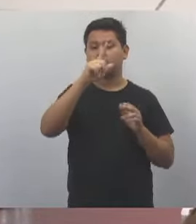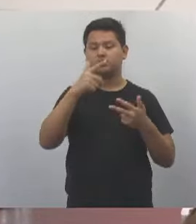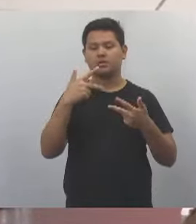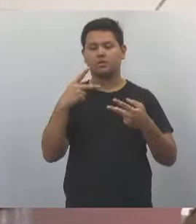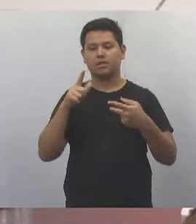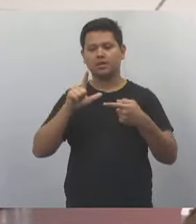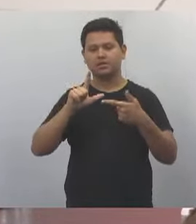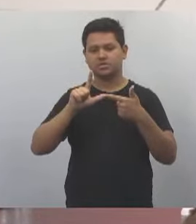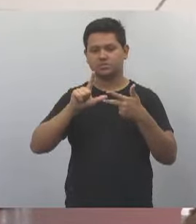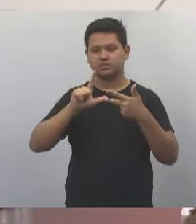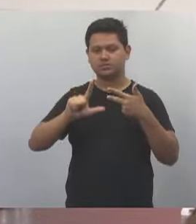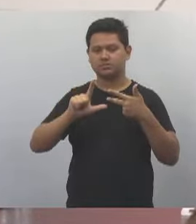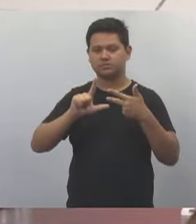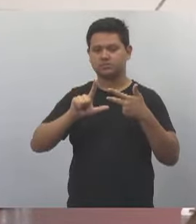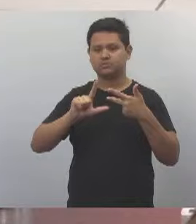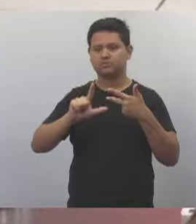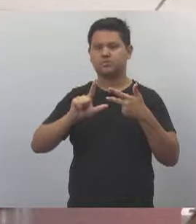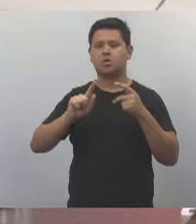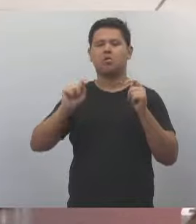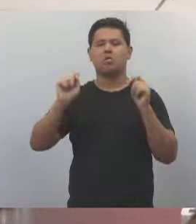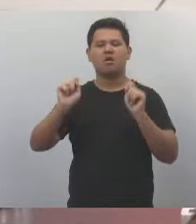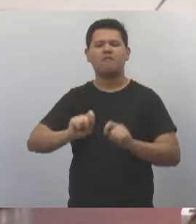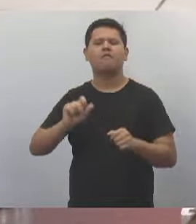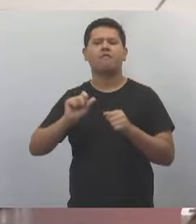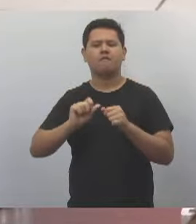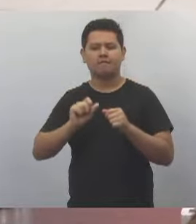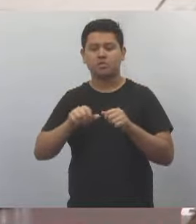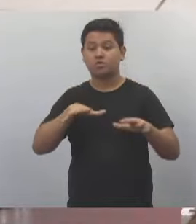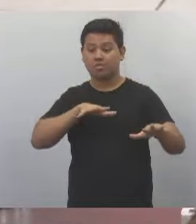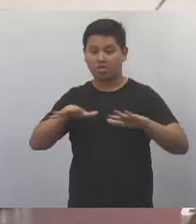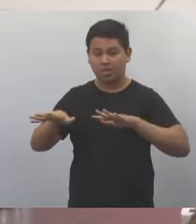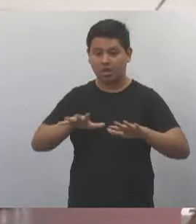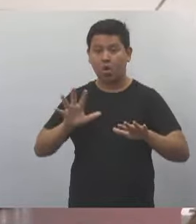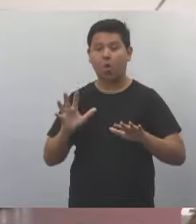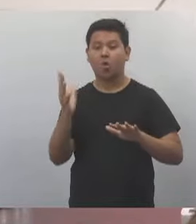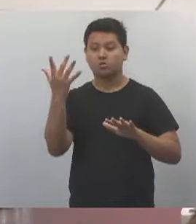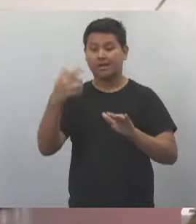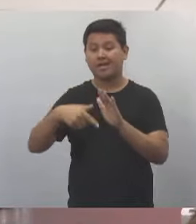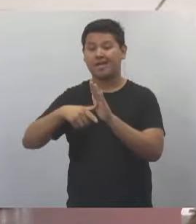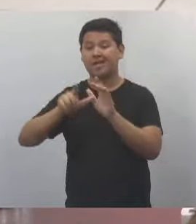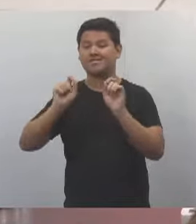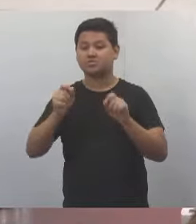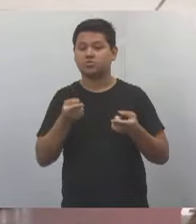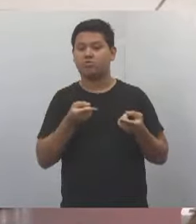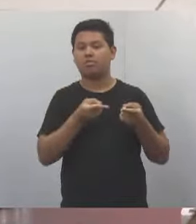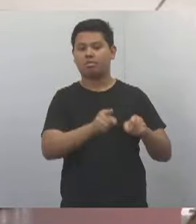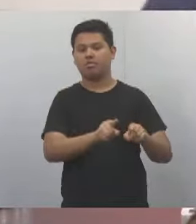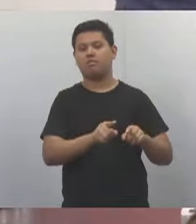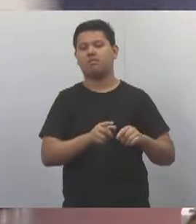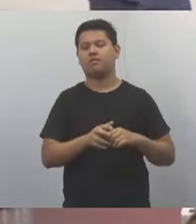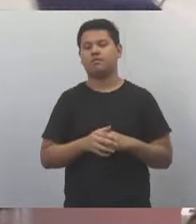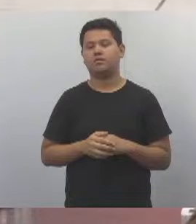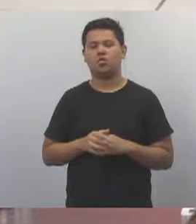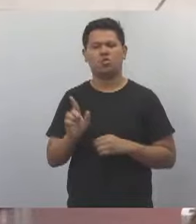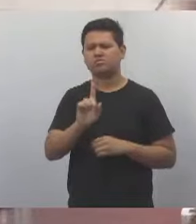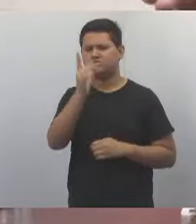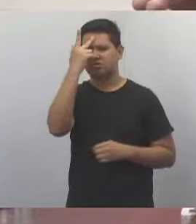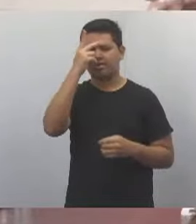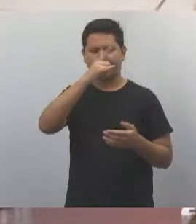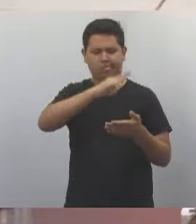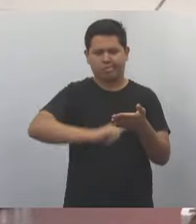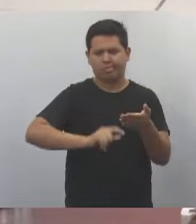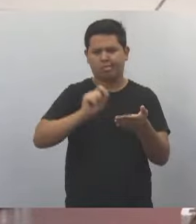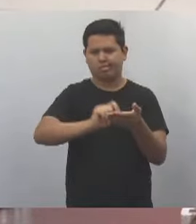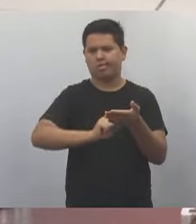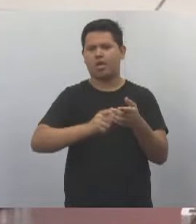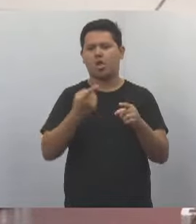nossa cidade faz valer esse projeto, mas que façam ação antes de punir. Porque não é só colocar no papel e sair